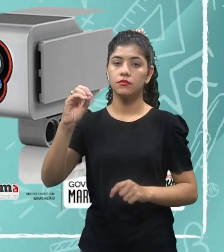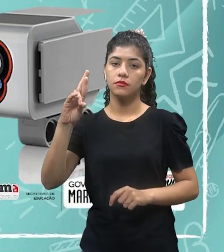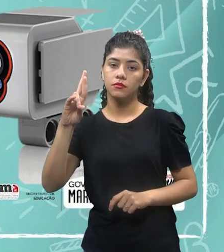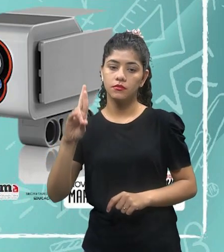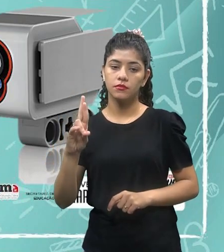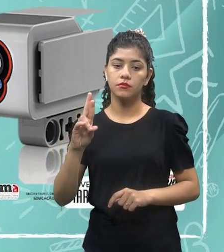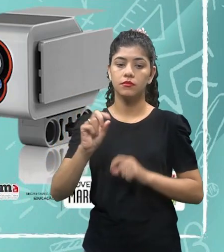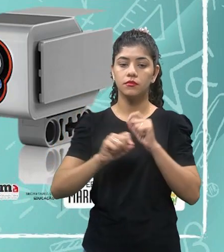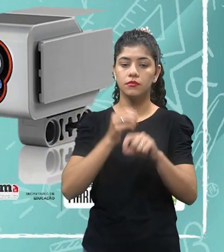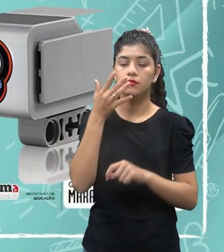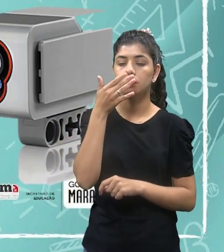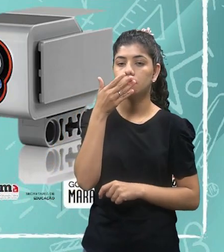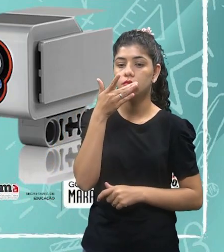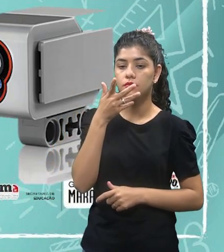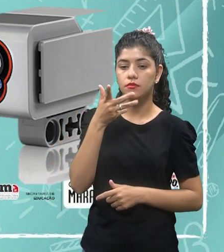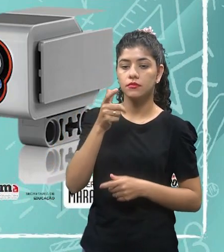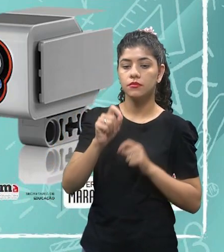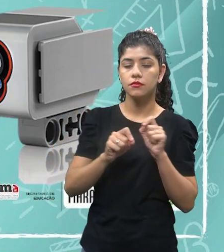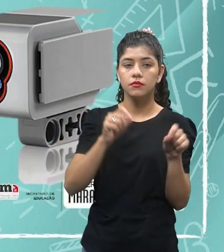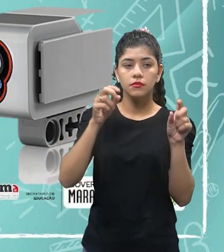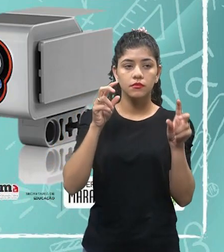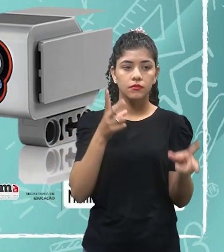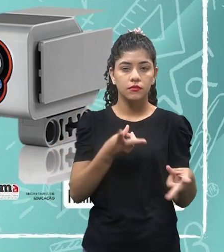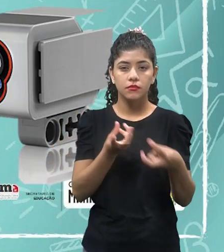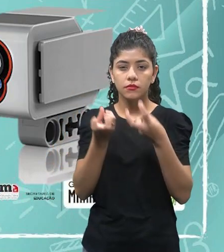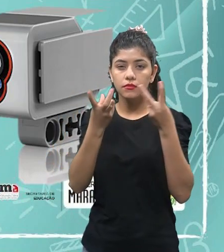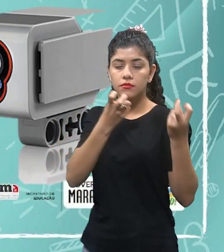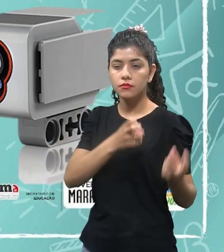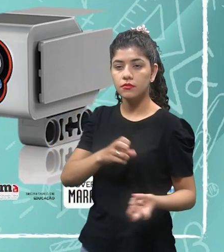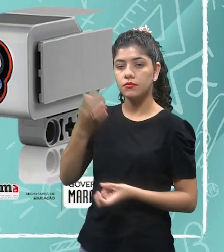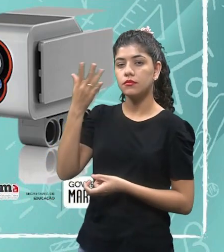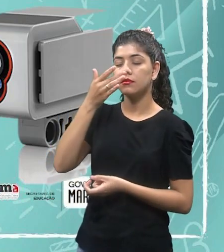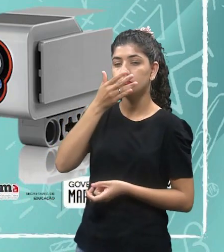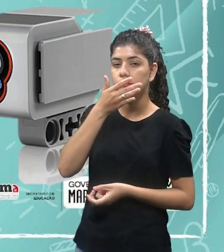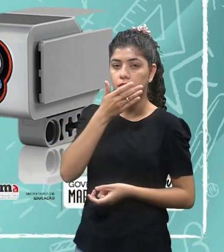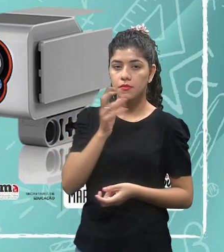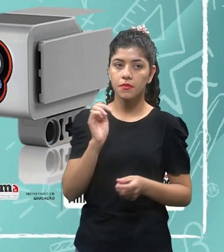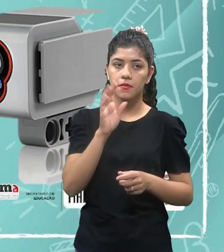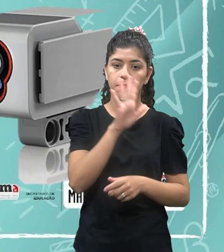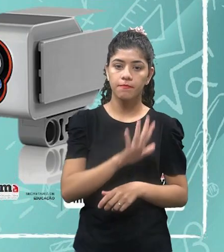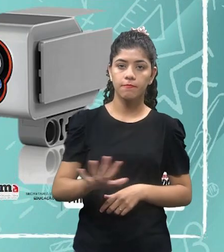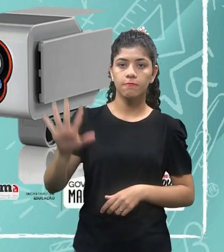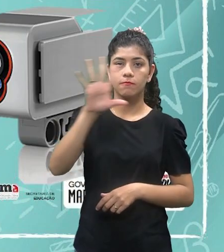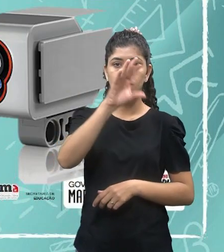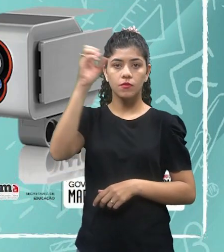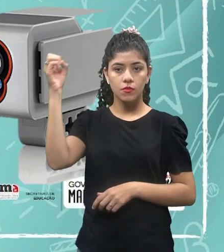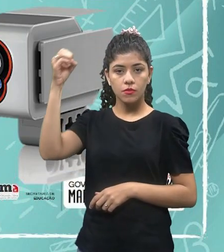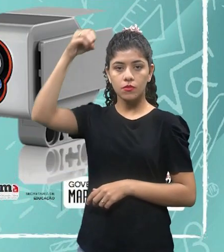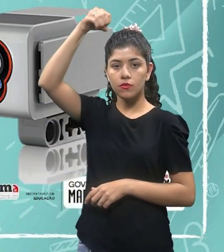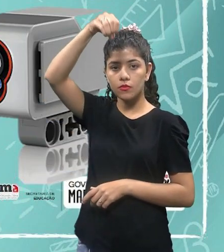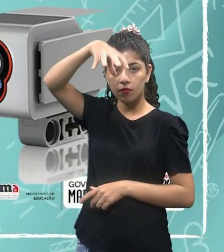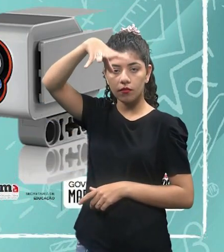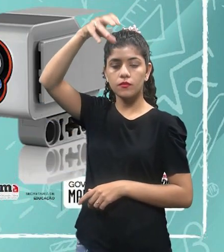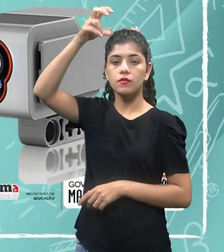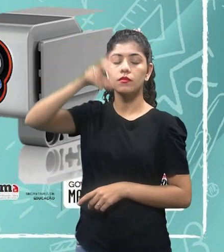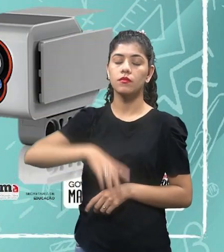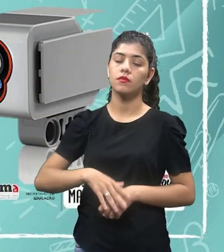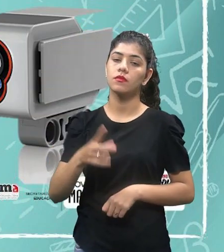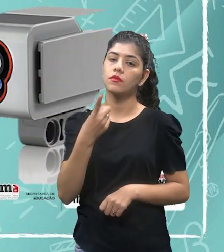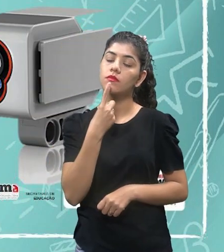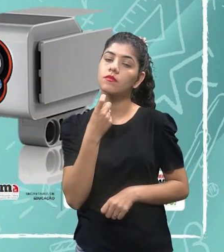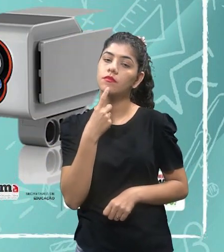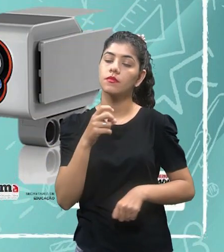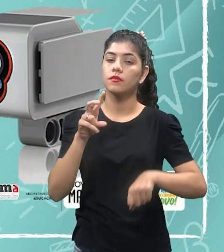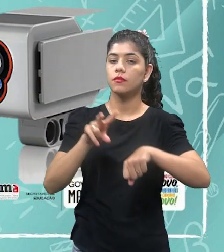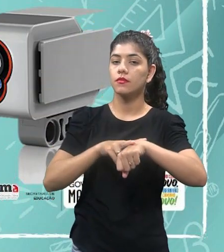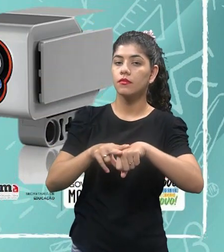cor. Sensores de cor registram a cor de uma superfície após emitir luz, vermelha, verde